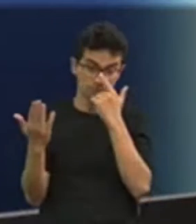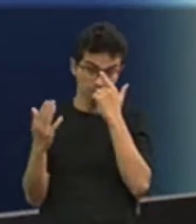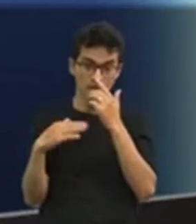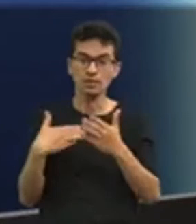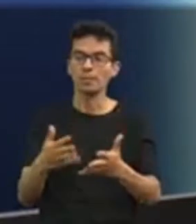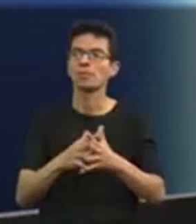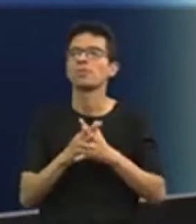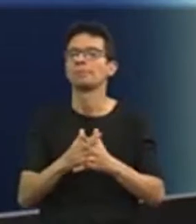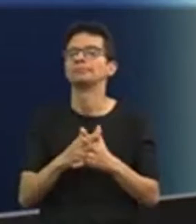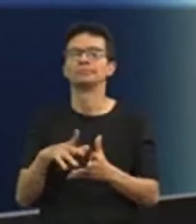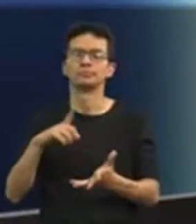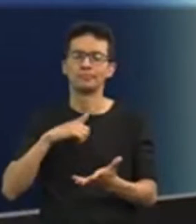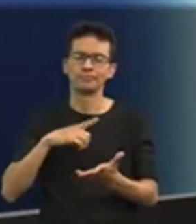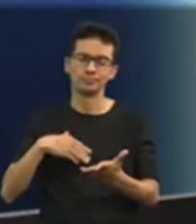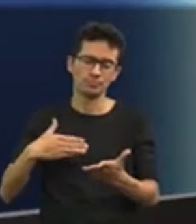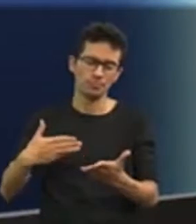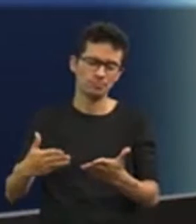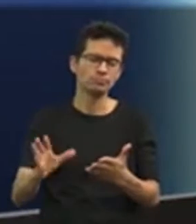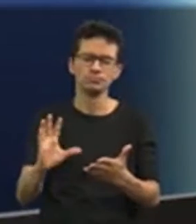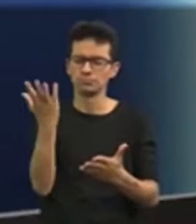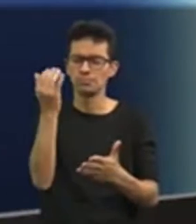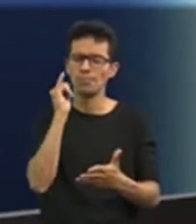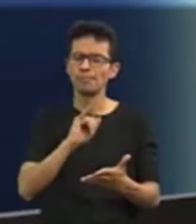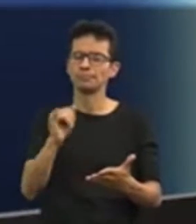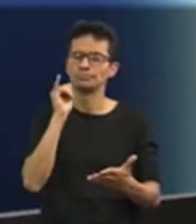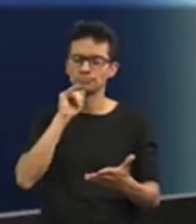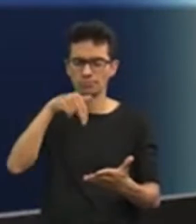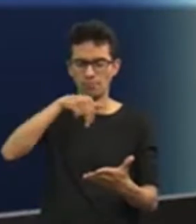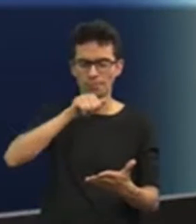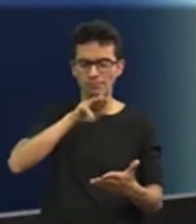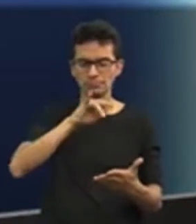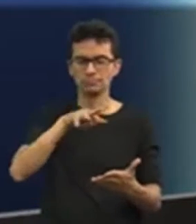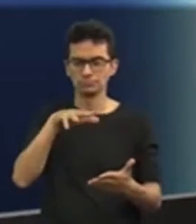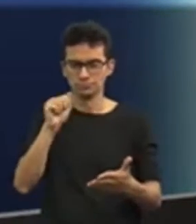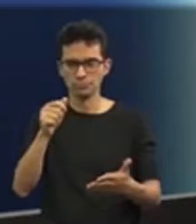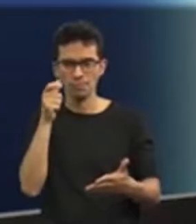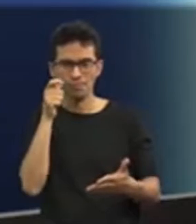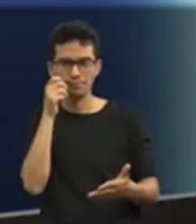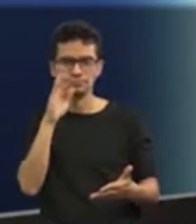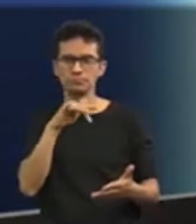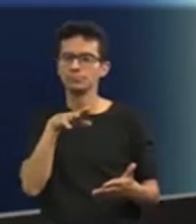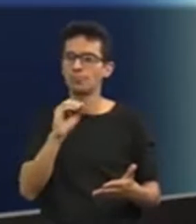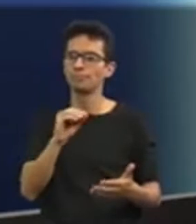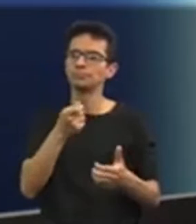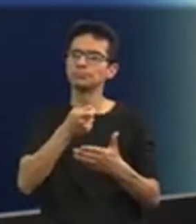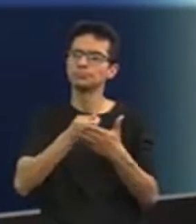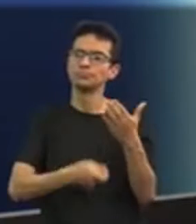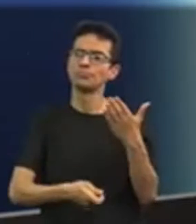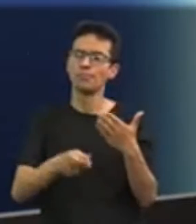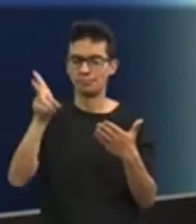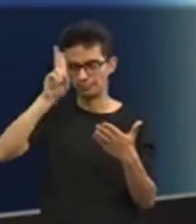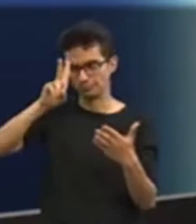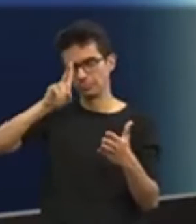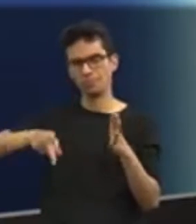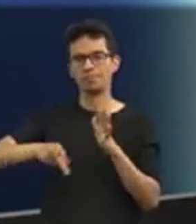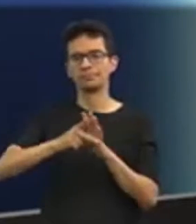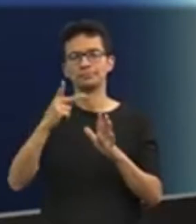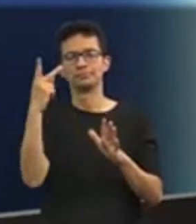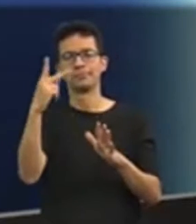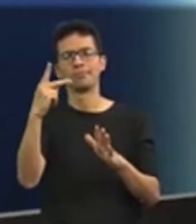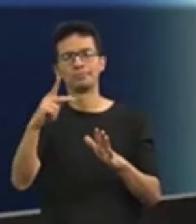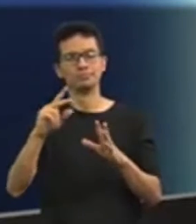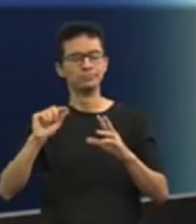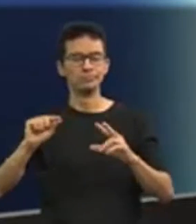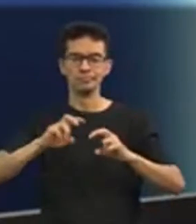todo uma confusão e mais lá diante narrativa o Raimundo ele vai escrever a sua própria história do